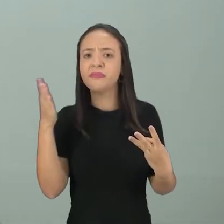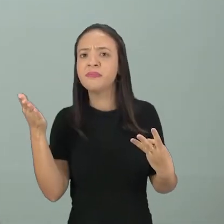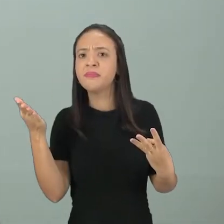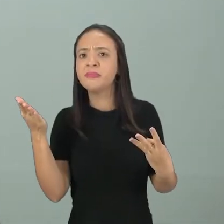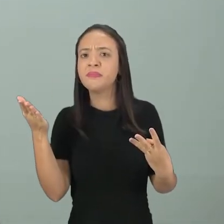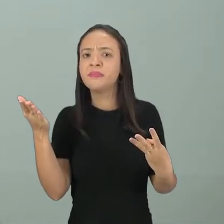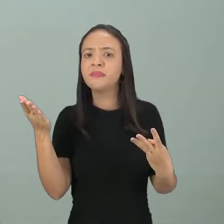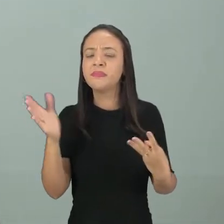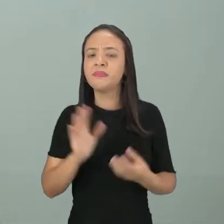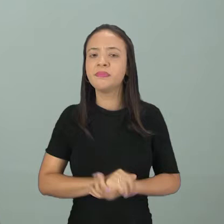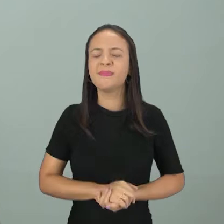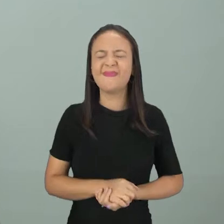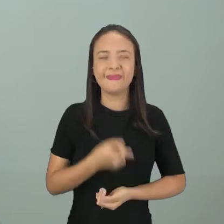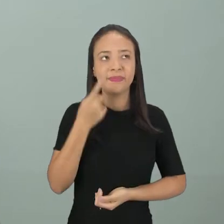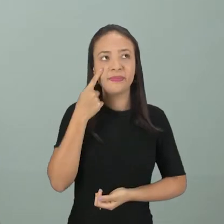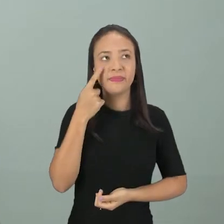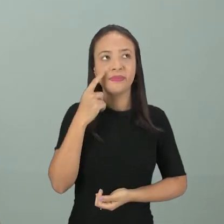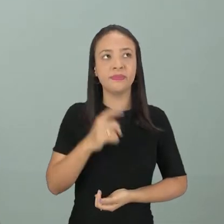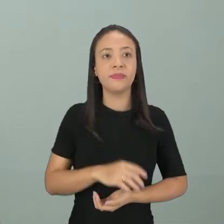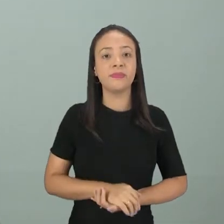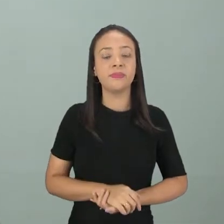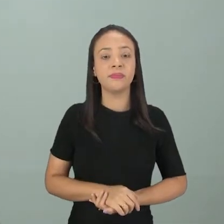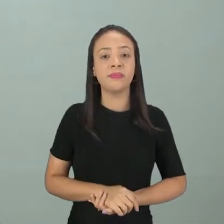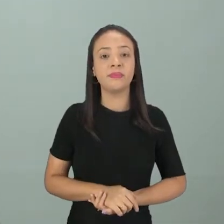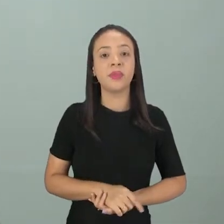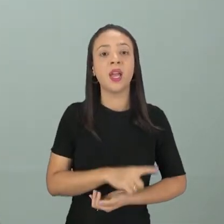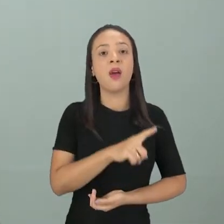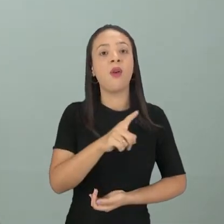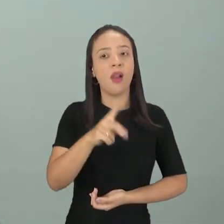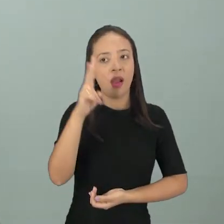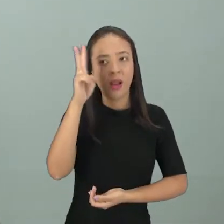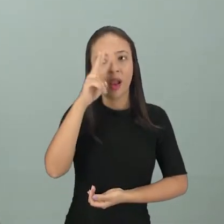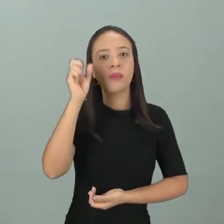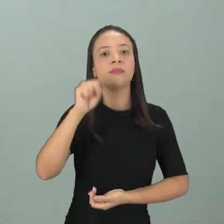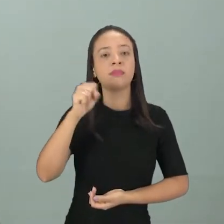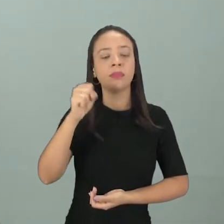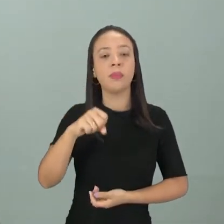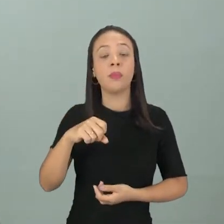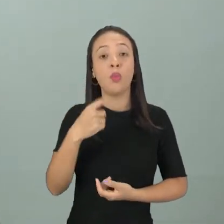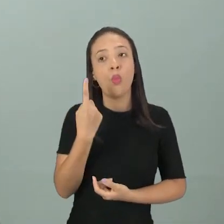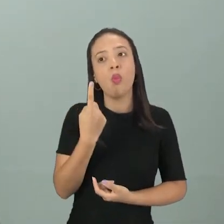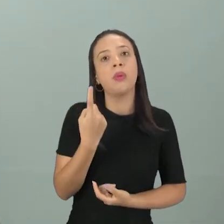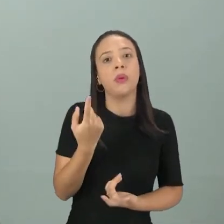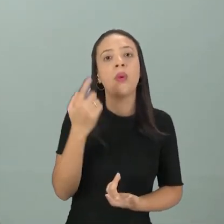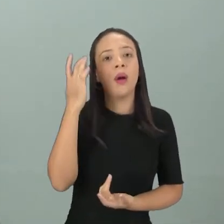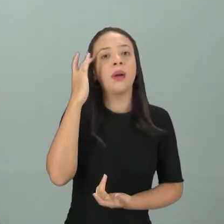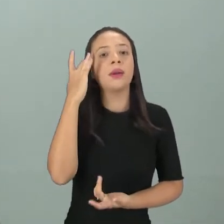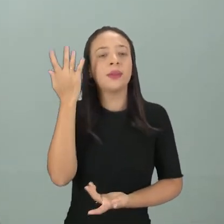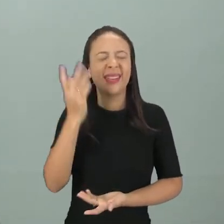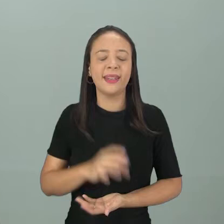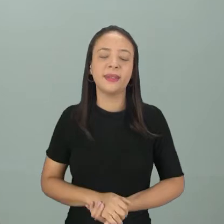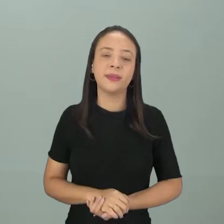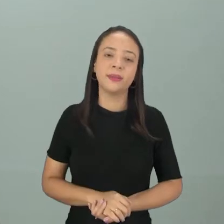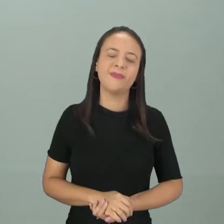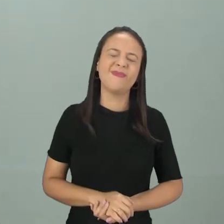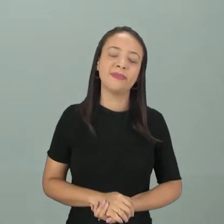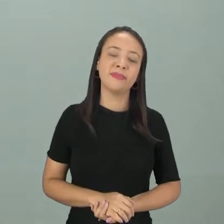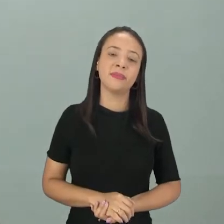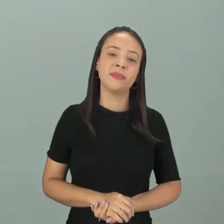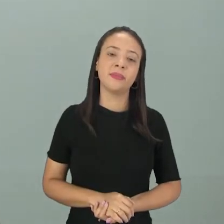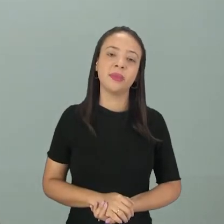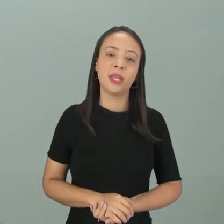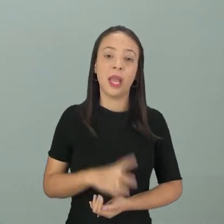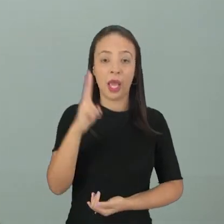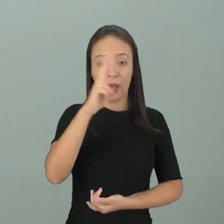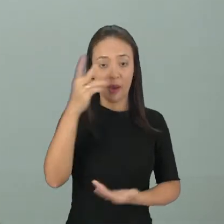figuras eu estou falando? Olha só, certamente você deve lembrar pelo menos de alguma. E eu quero te lembrar nessa